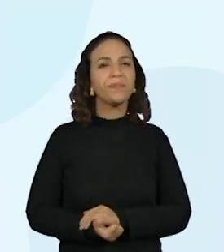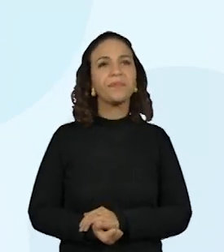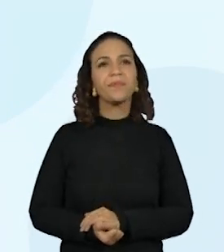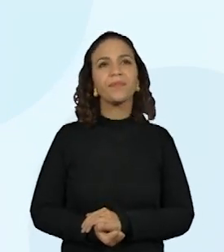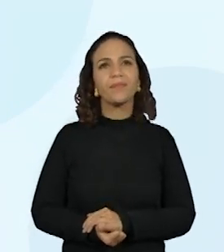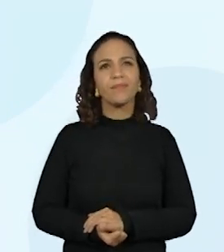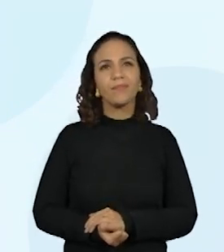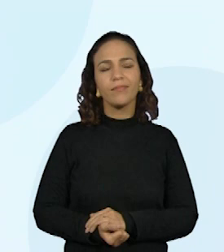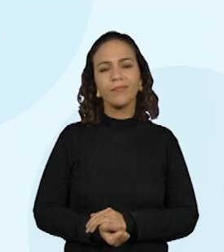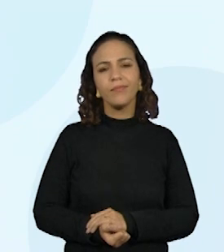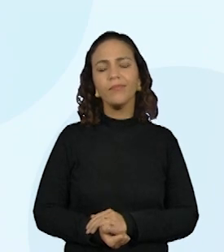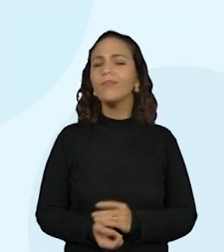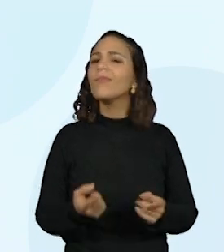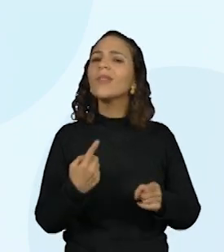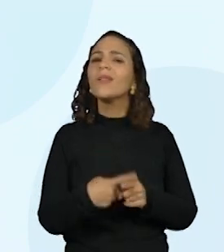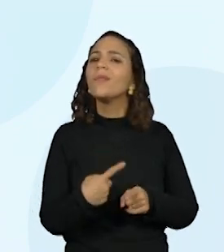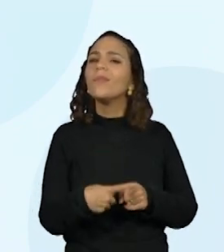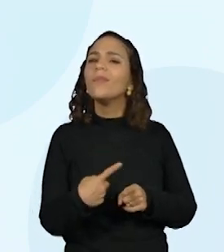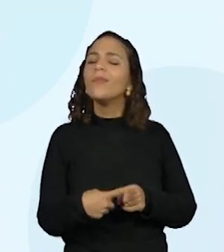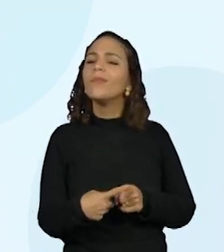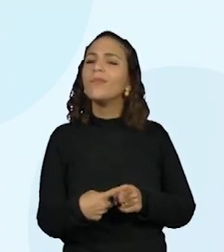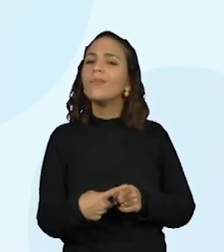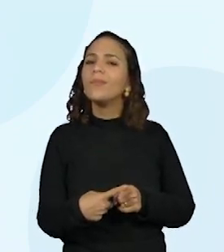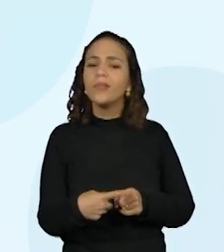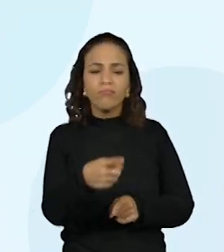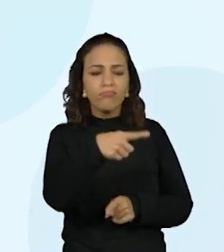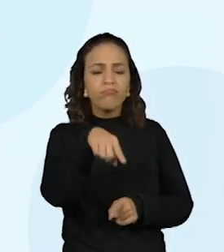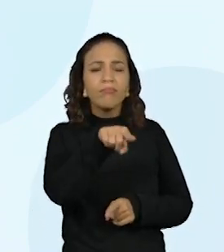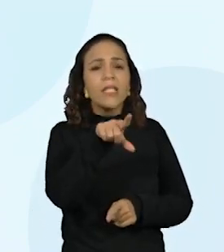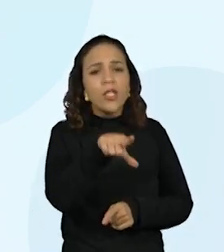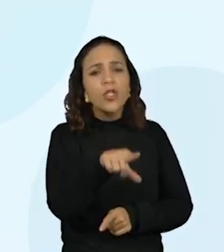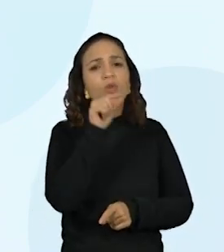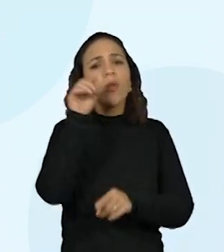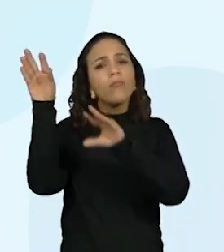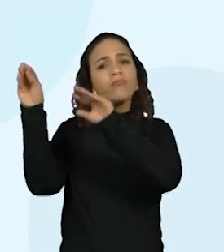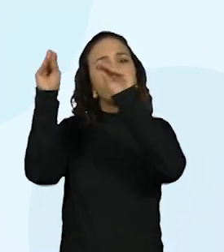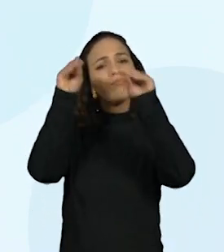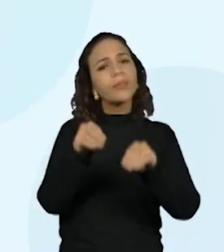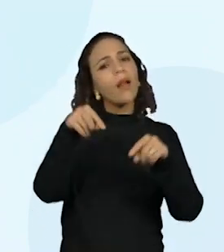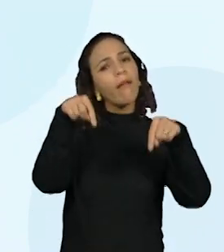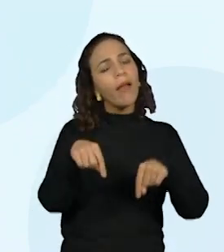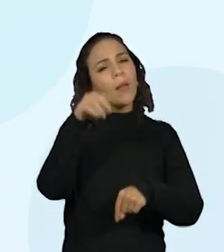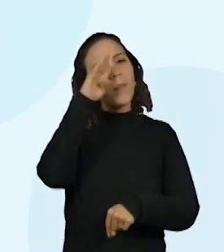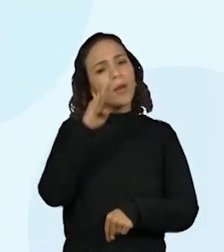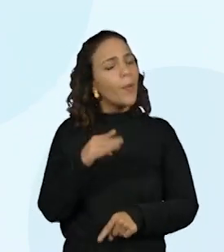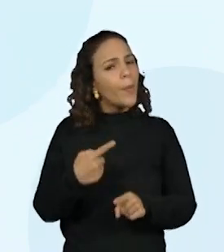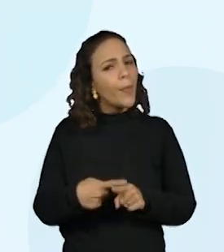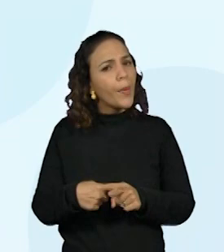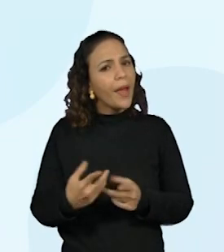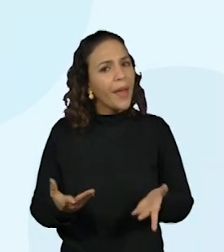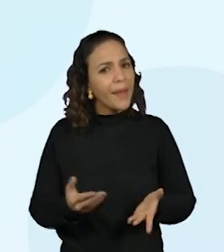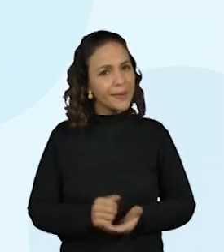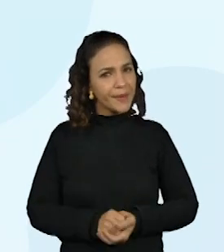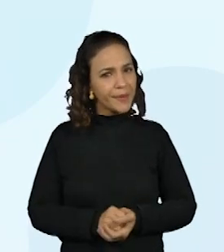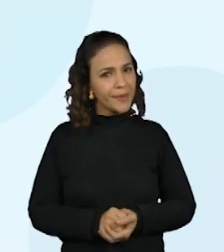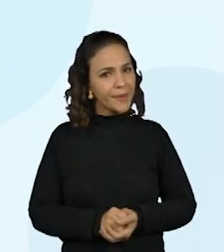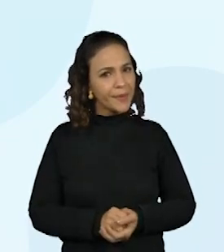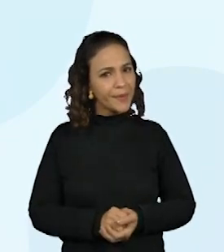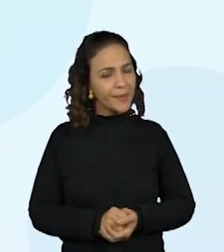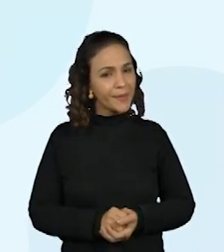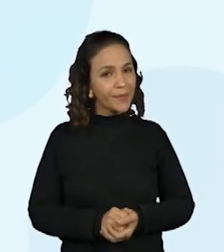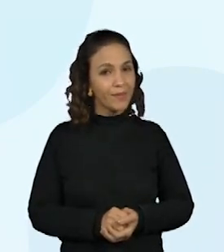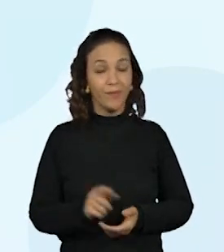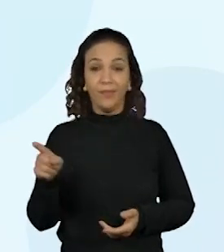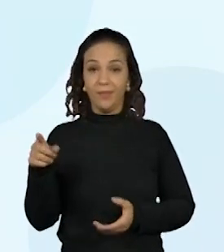Cauã perguntaram: por que vocês escolheram o Brasil? Essa pergunta foi feita